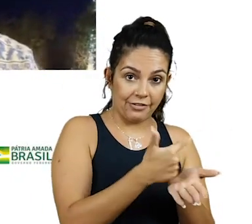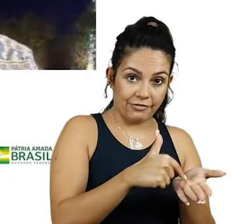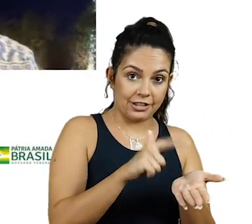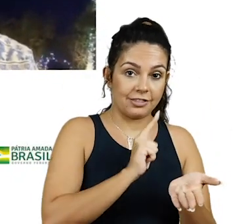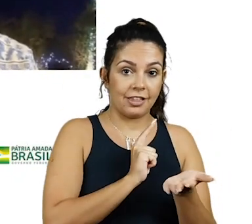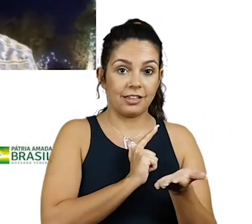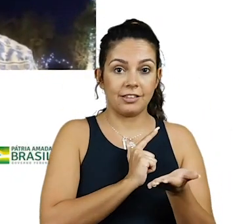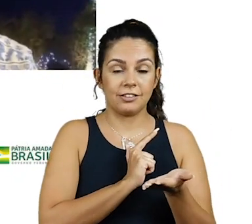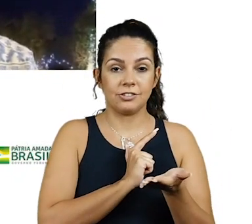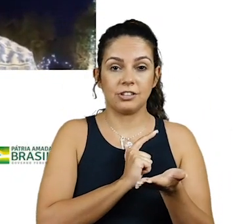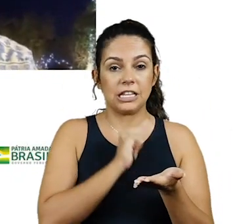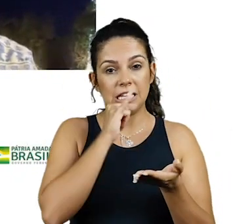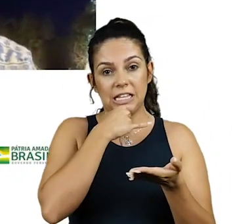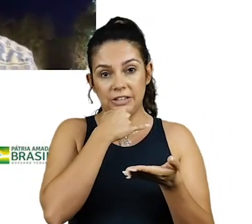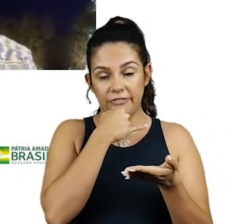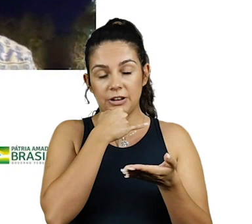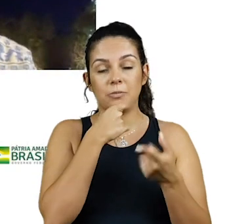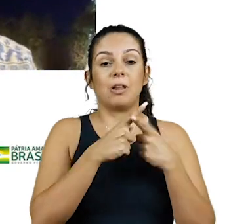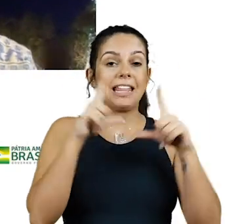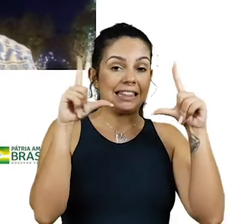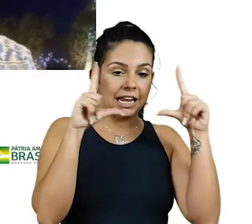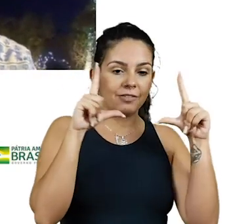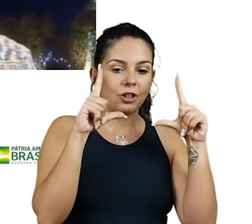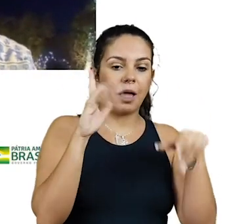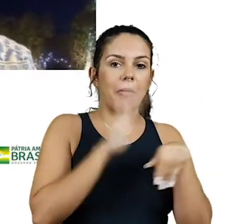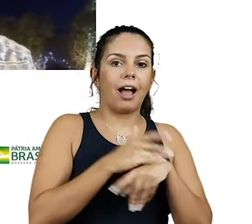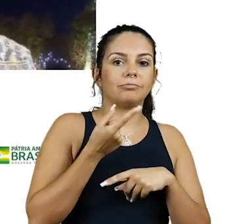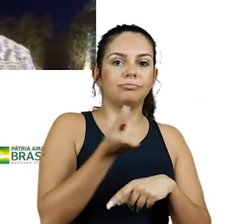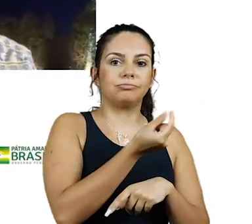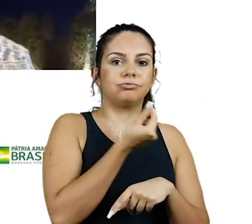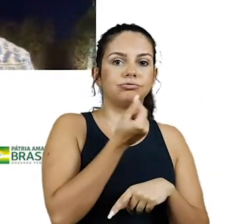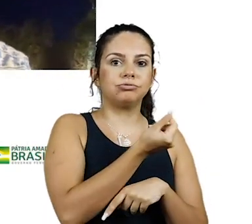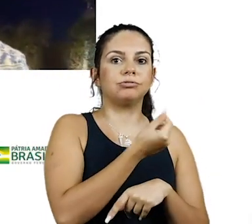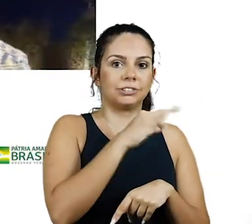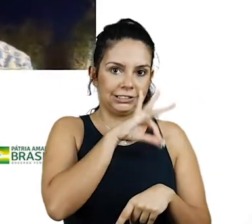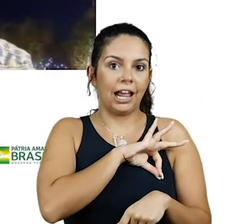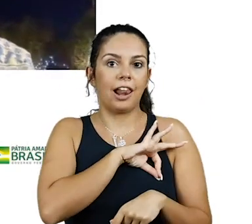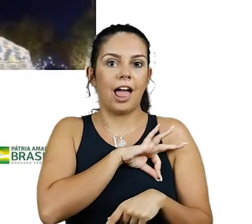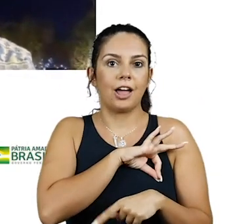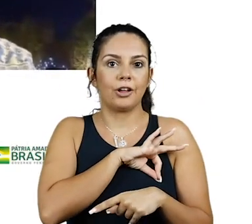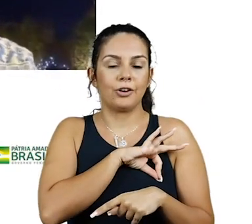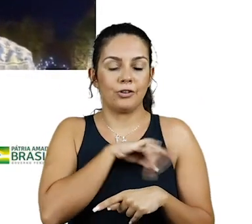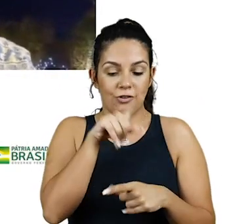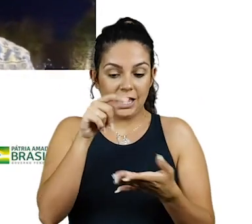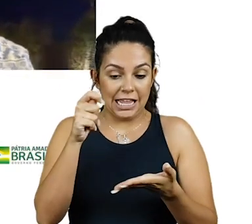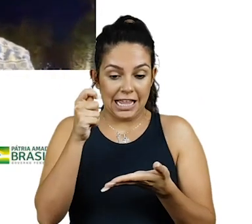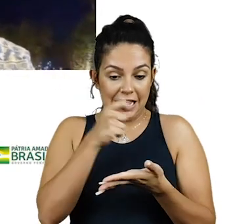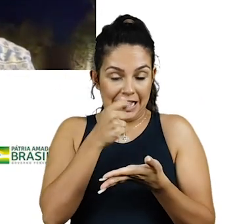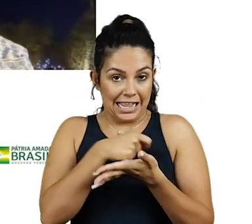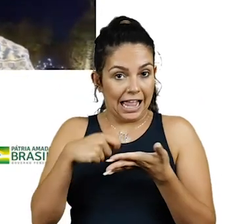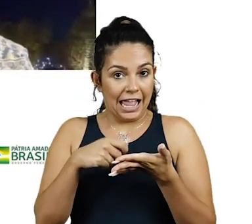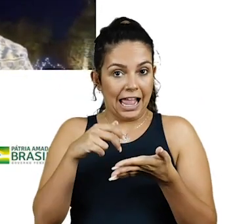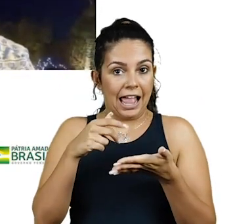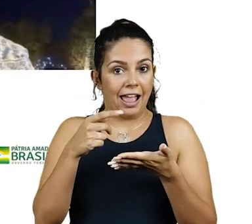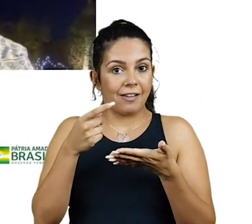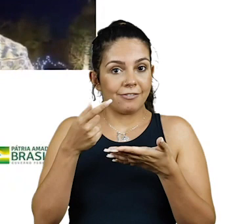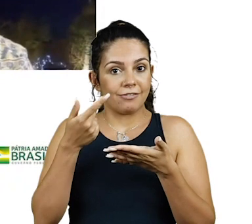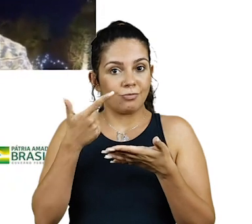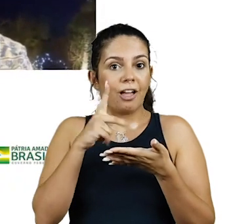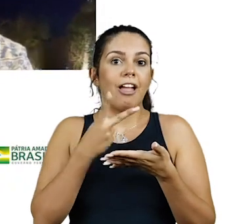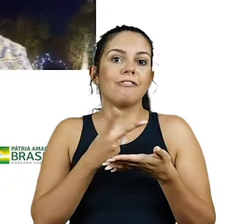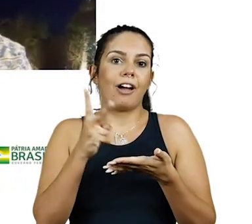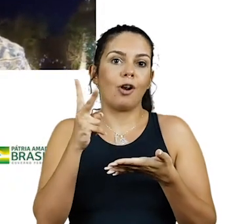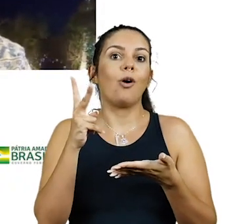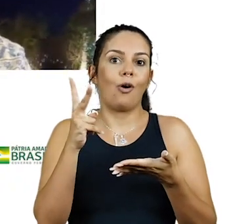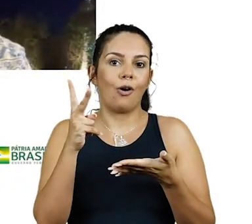existe, infelizmente, um grau de desvalorização do trabalho. Um pouco. Infelizmente. Então, eu sempre disse que os